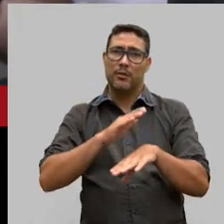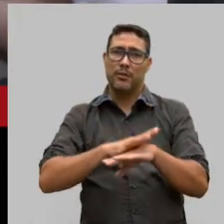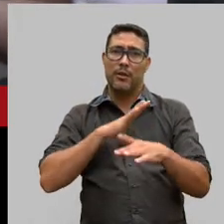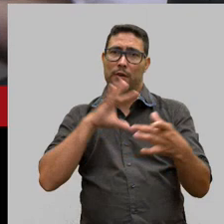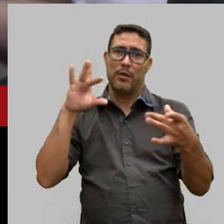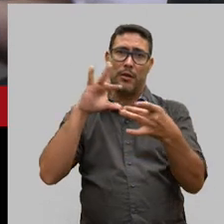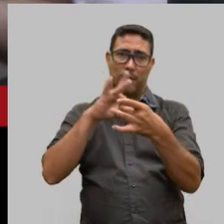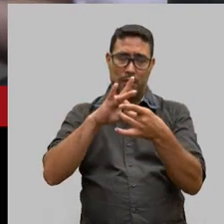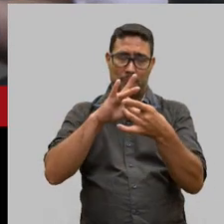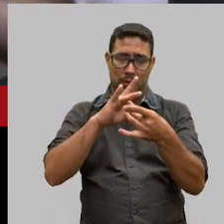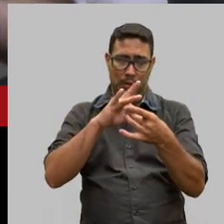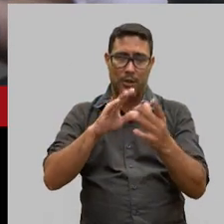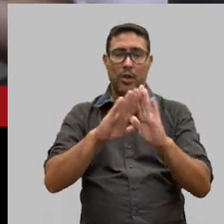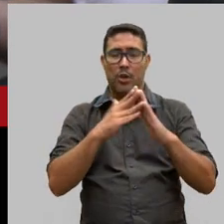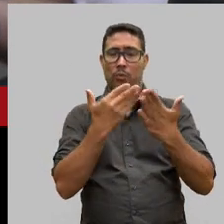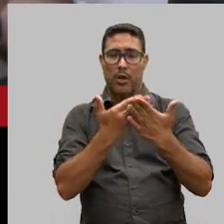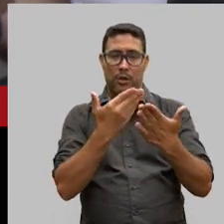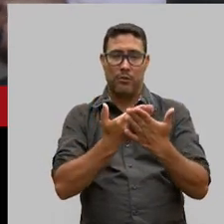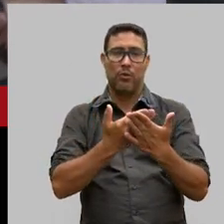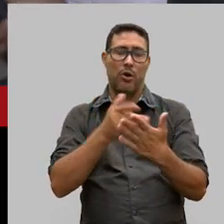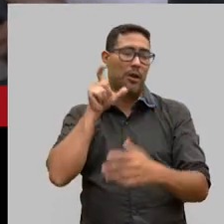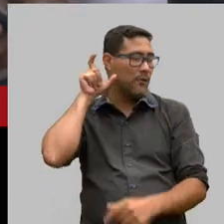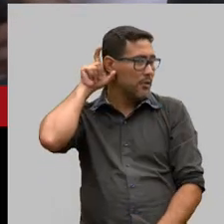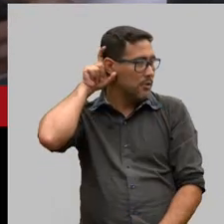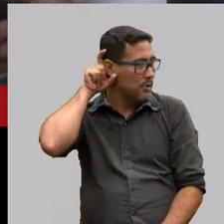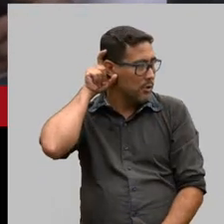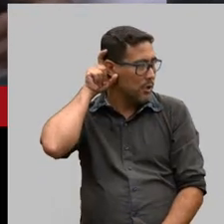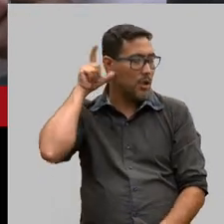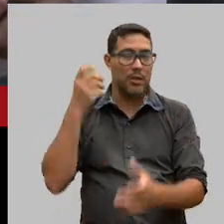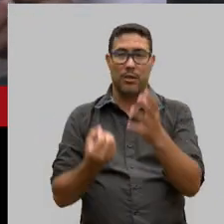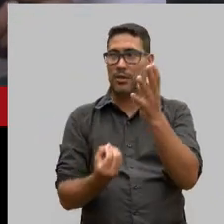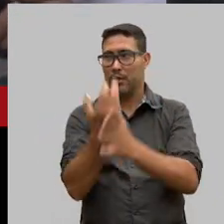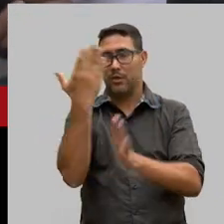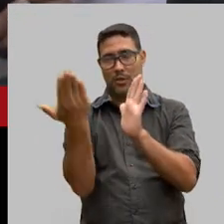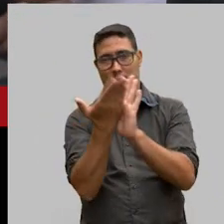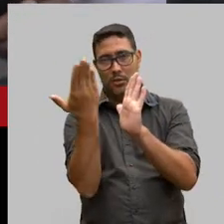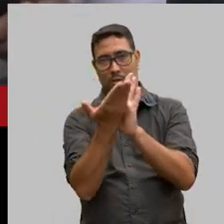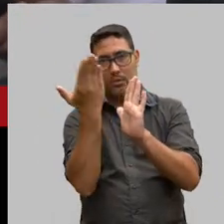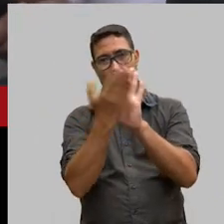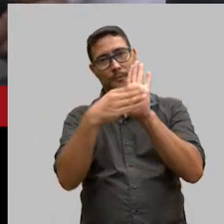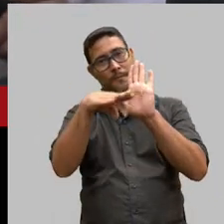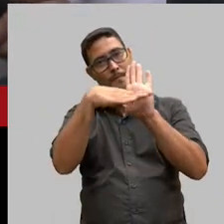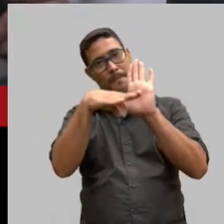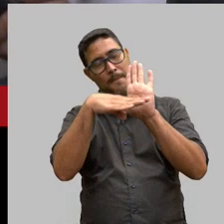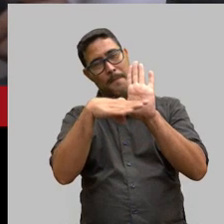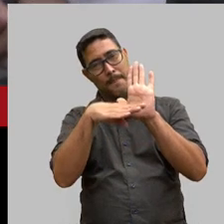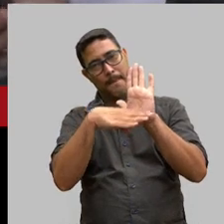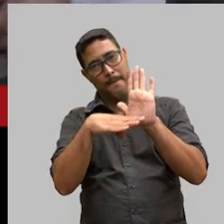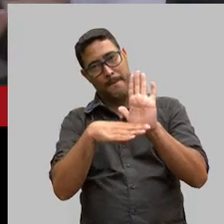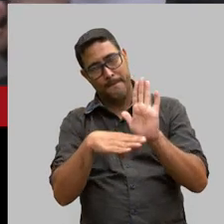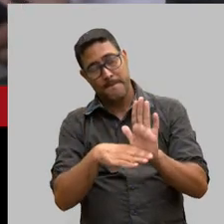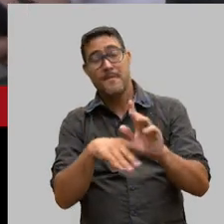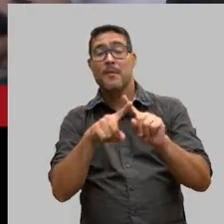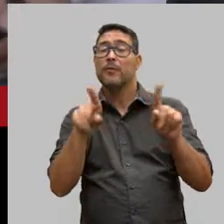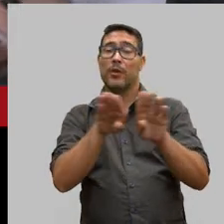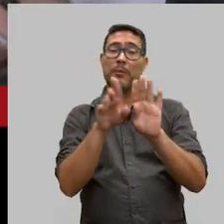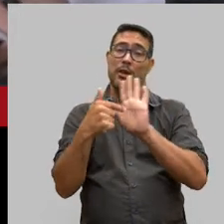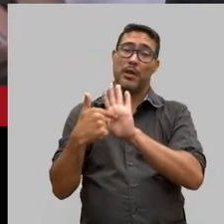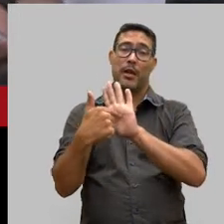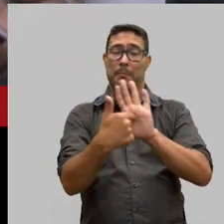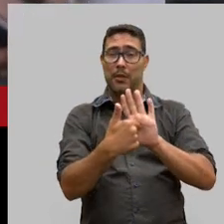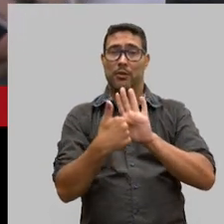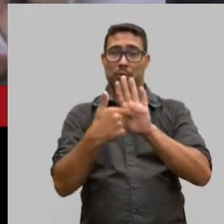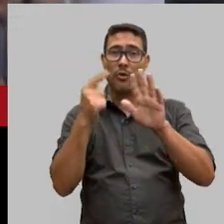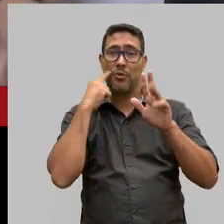Francisco ses que criamos uma cartilha da pessoa com deficiência auditiva e da fala e apresentamos na Praça